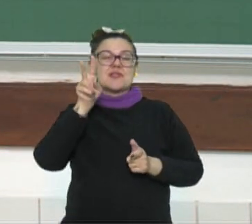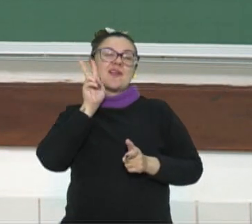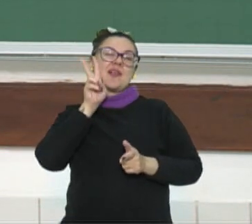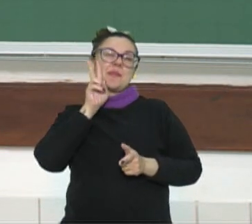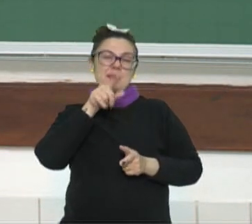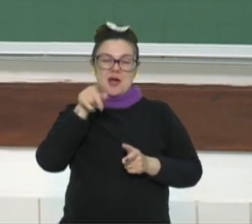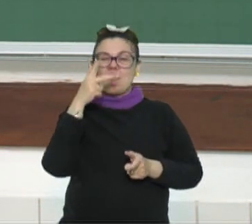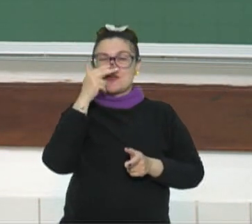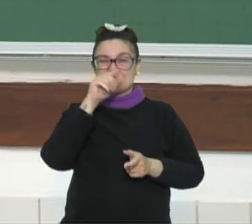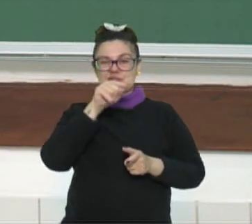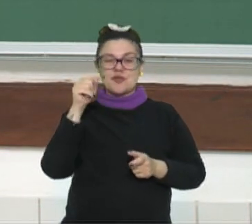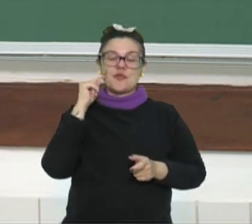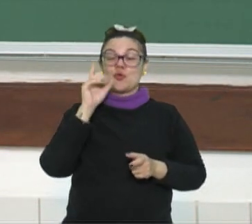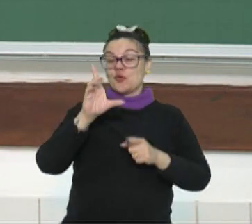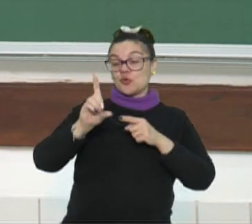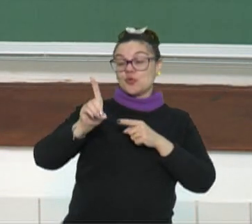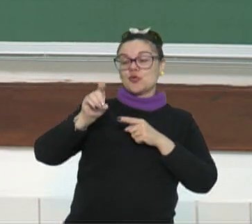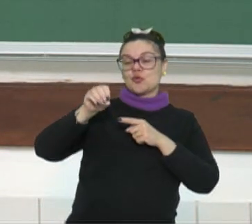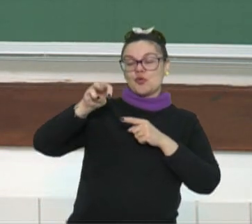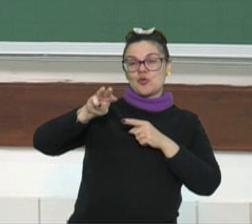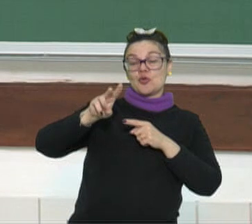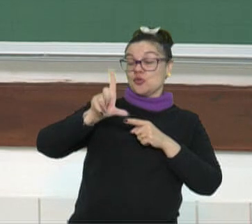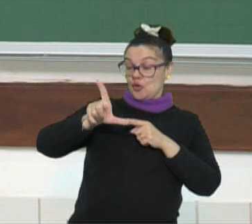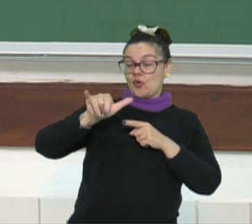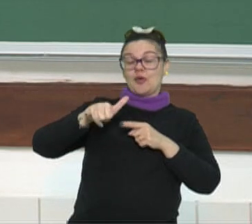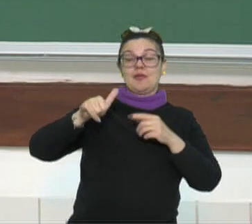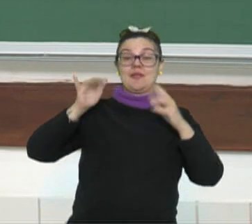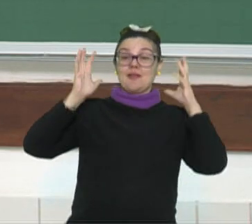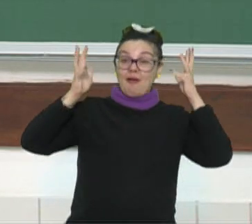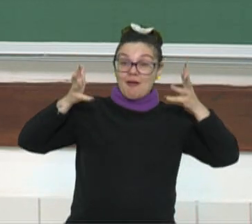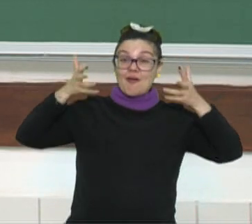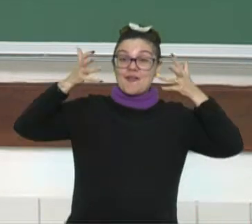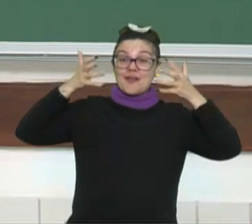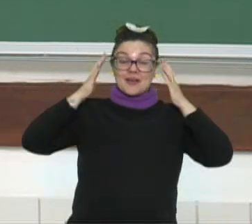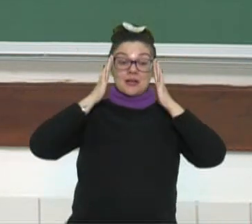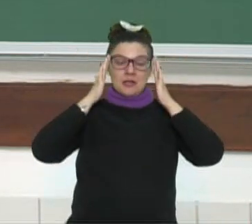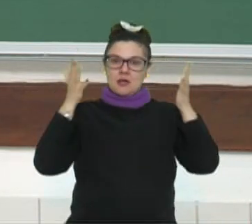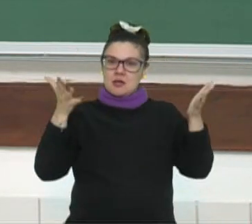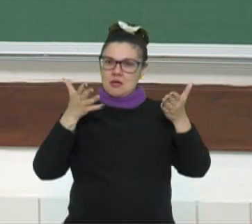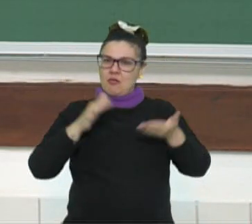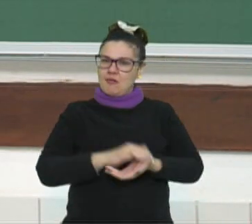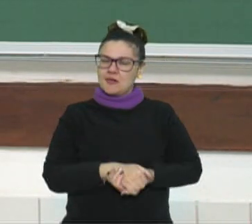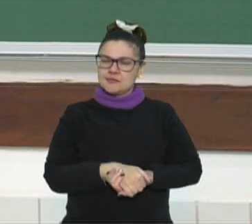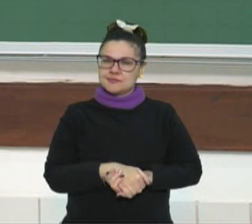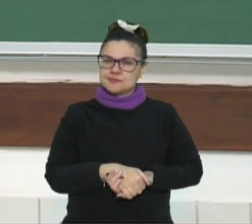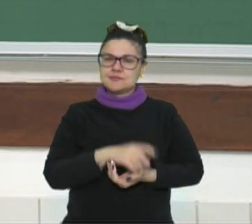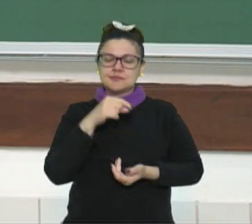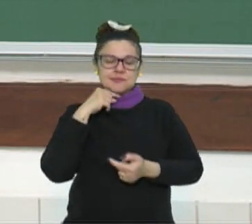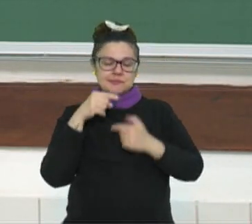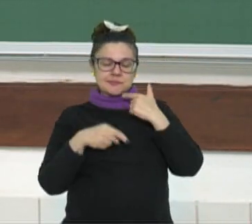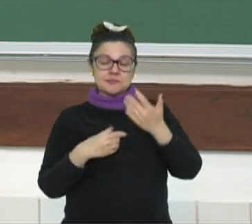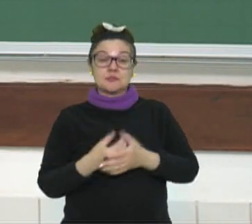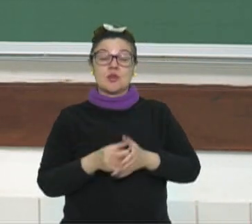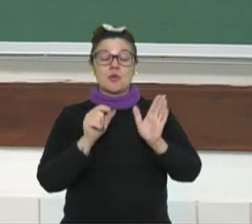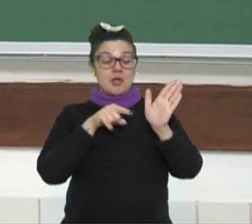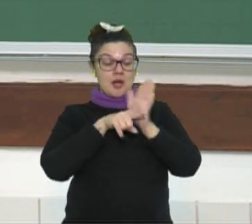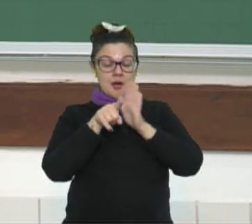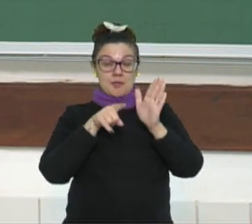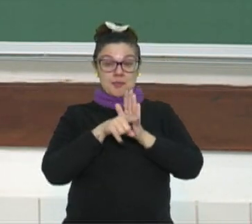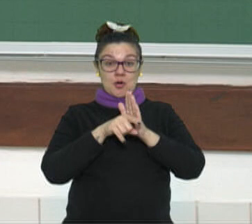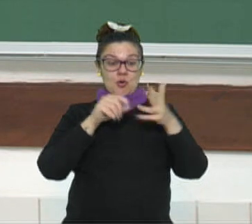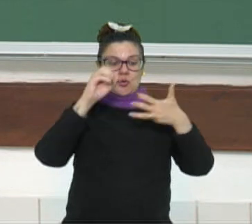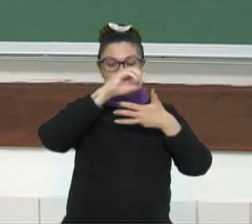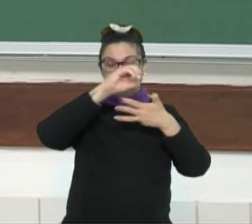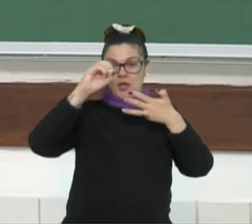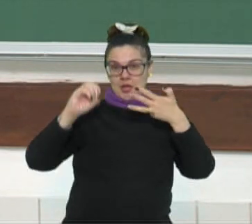ou já ouviu falar da Dolly. E agora? Como resolver essa questão? Então vamos ver o que é a questão do Enem,